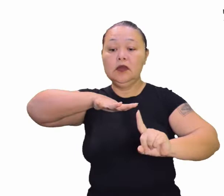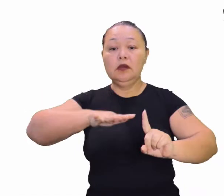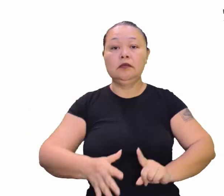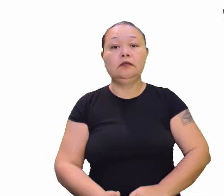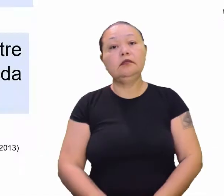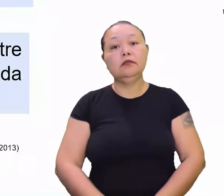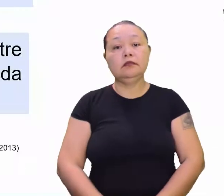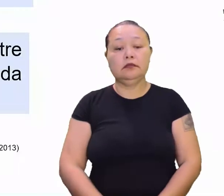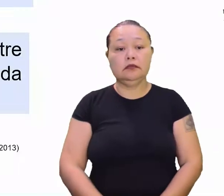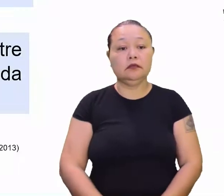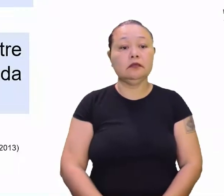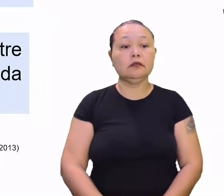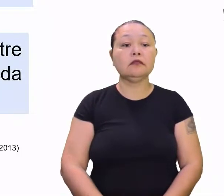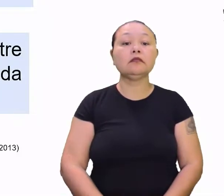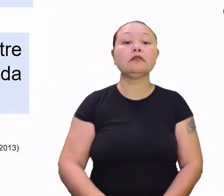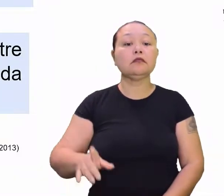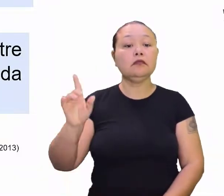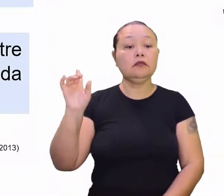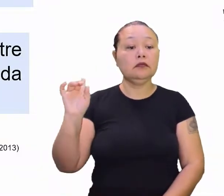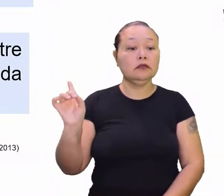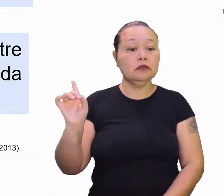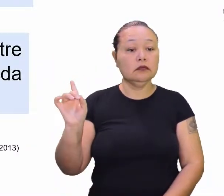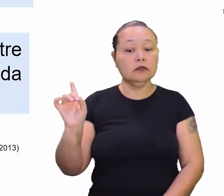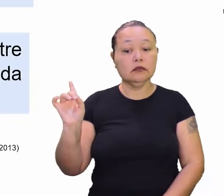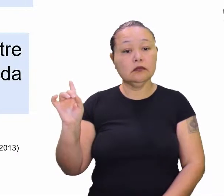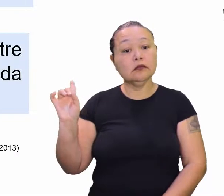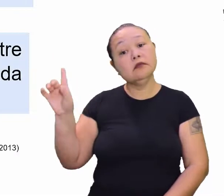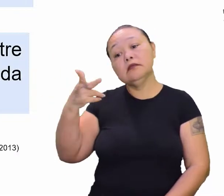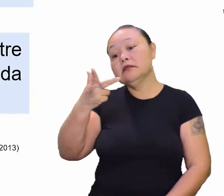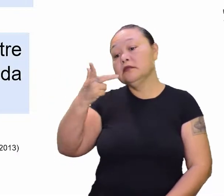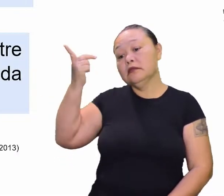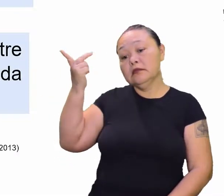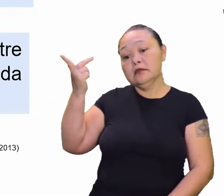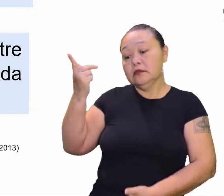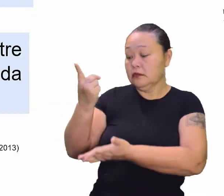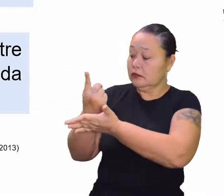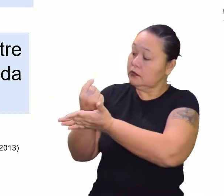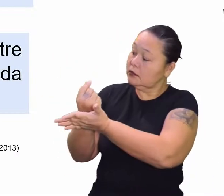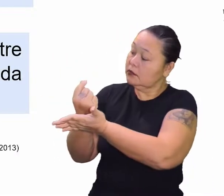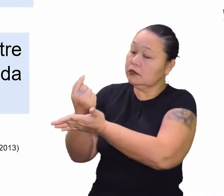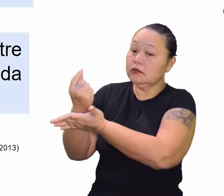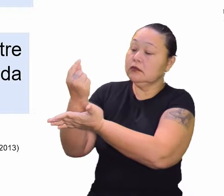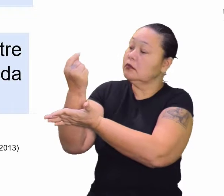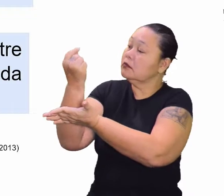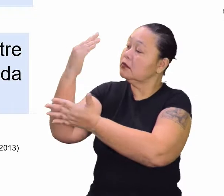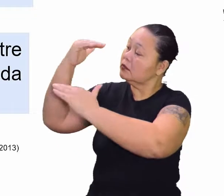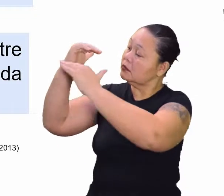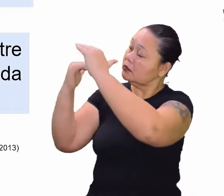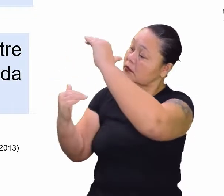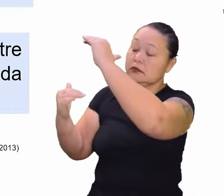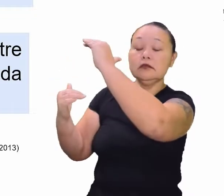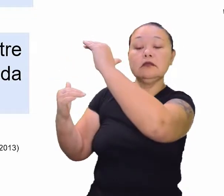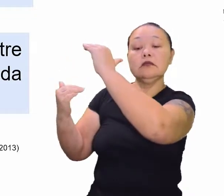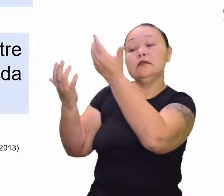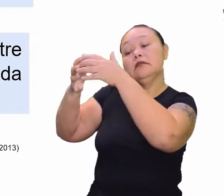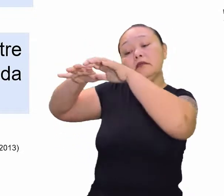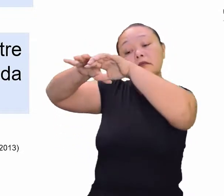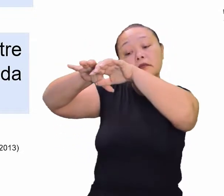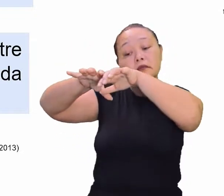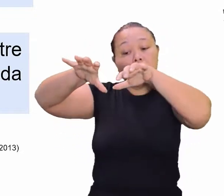socioespaciais. Exato. Vamos falar aí sobre capitalismo e desigualdade e